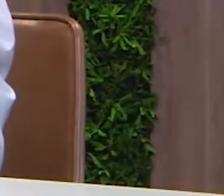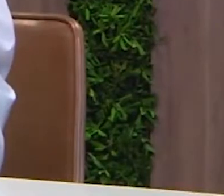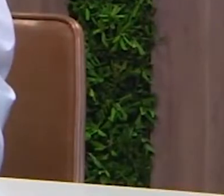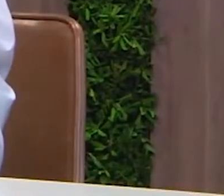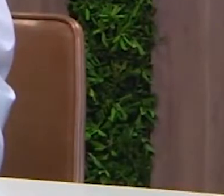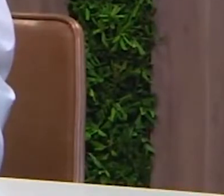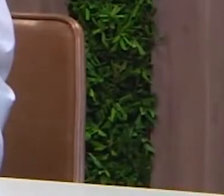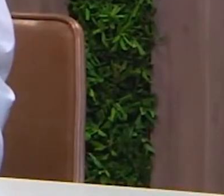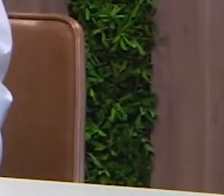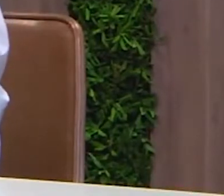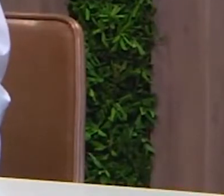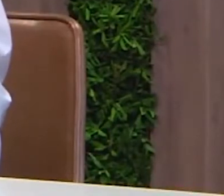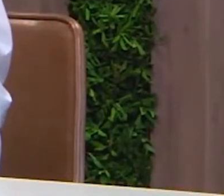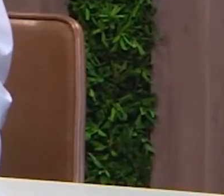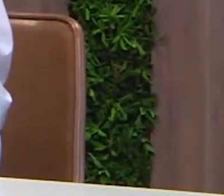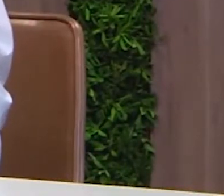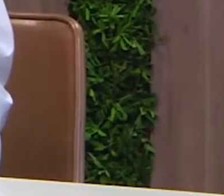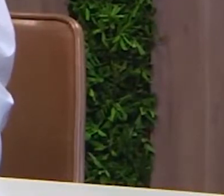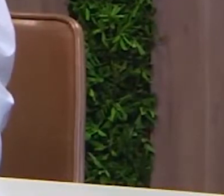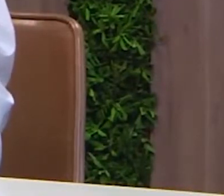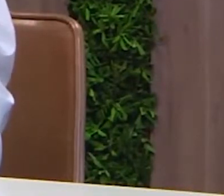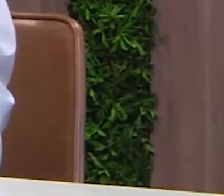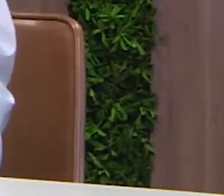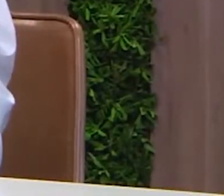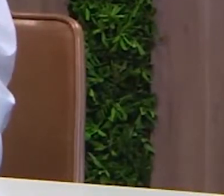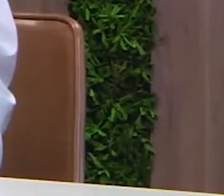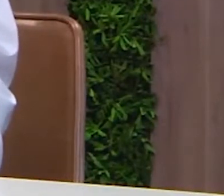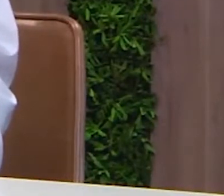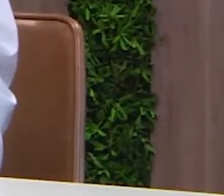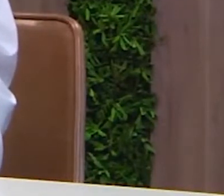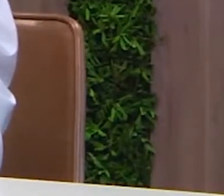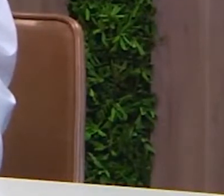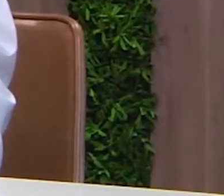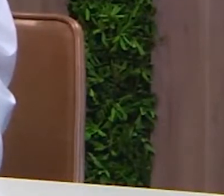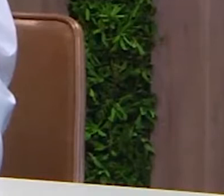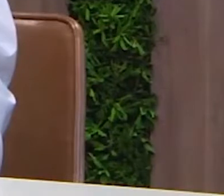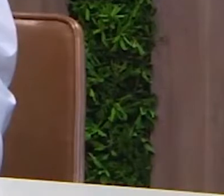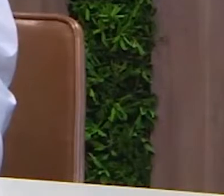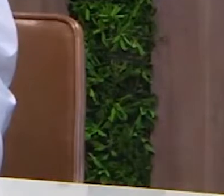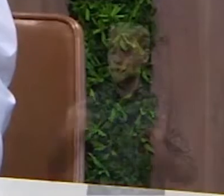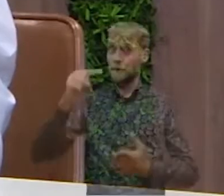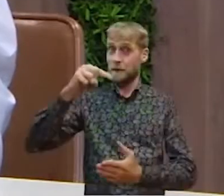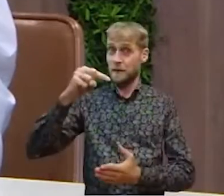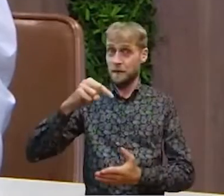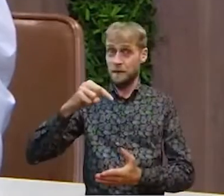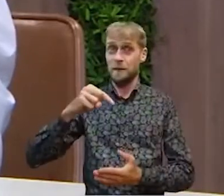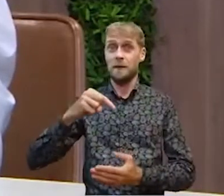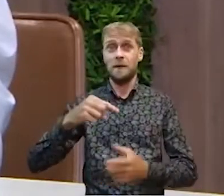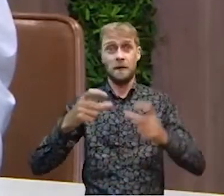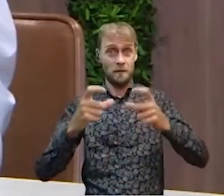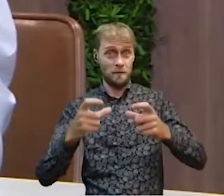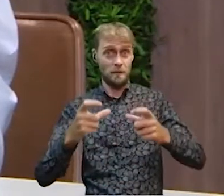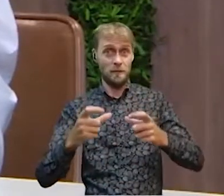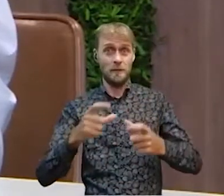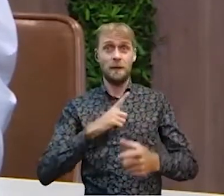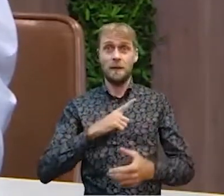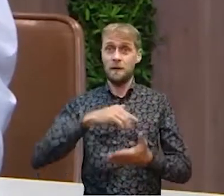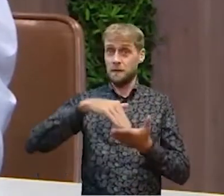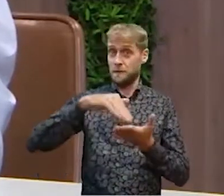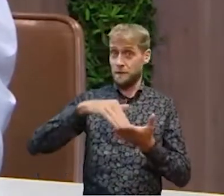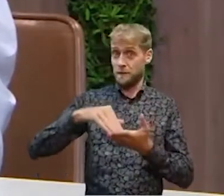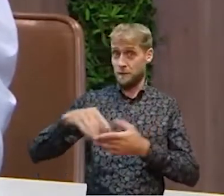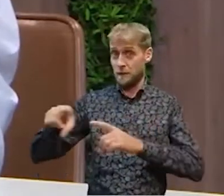Estamos ao vivo aqui da AgroTeams Digital 2020. Conosco aqui no estúdio agora nós temos o secretário